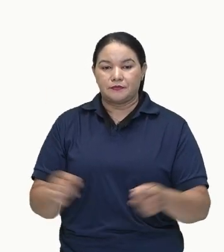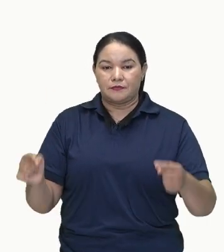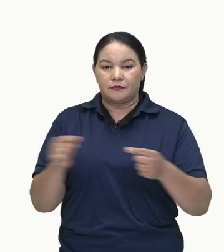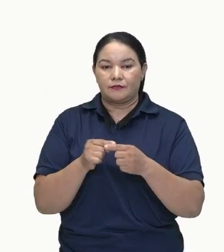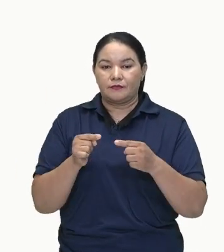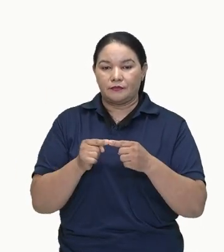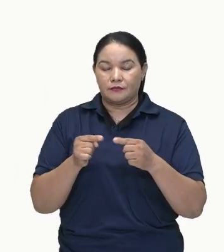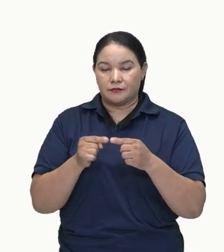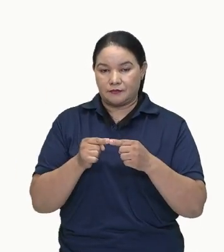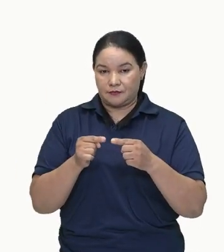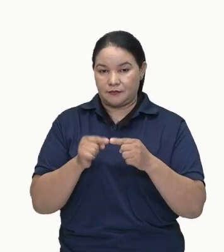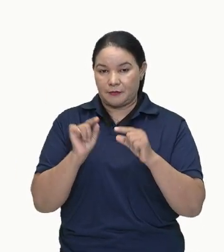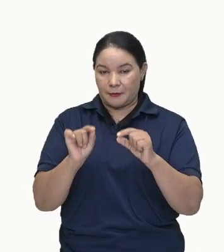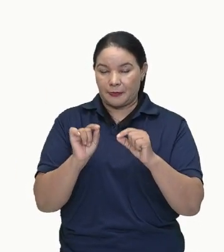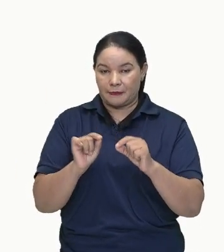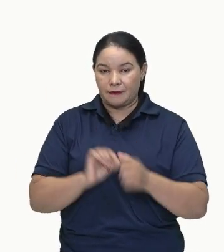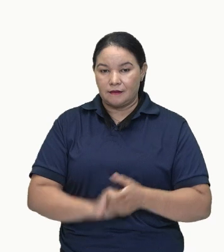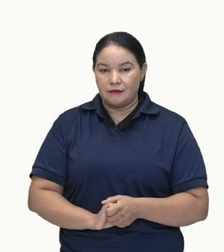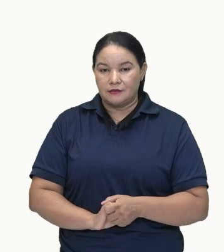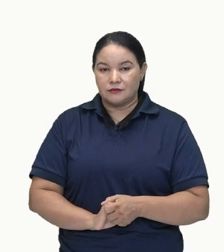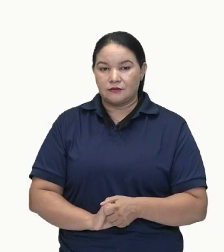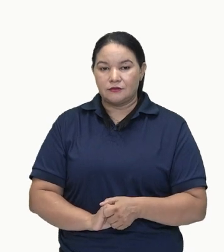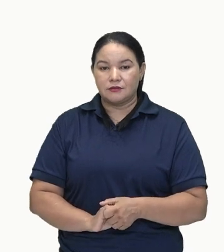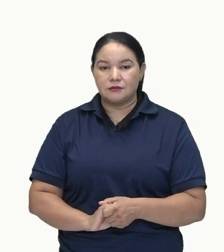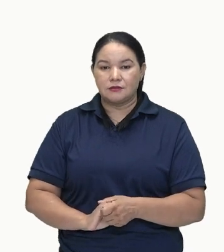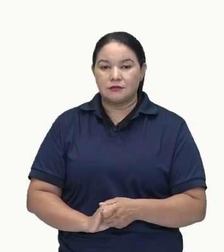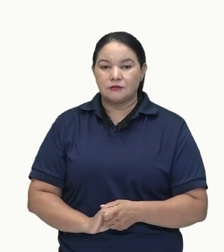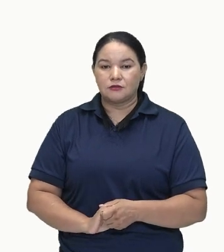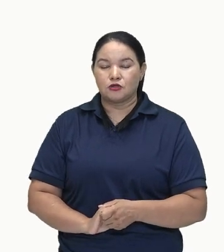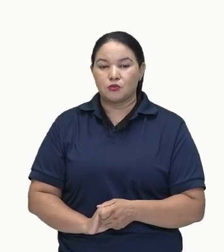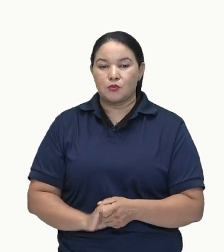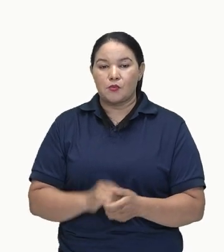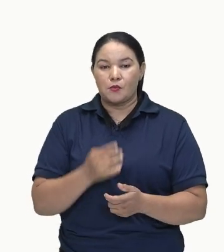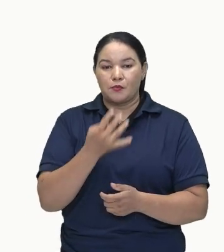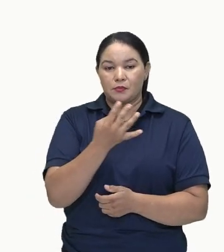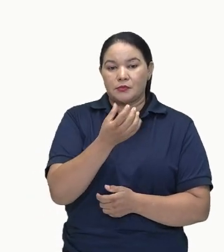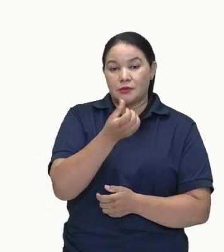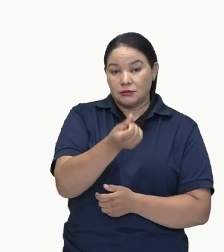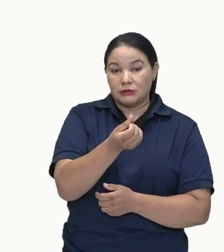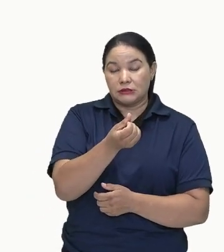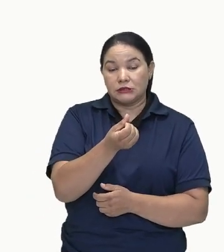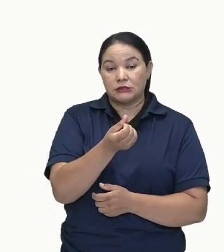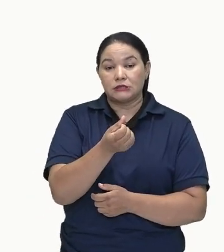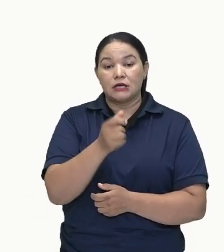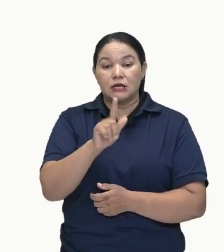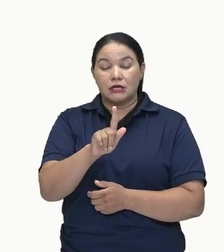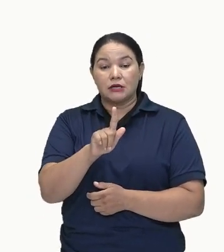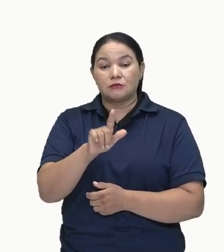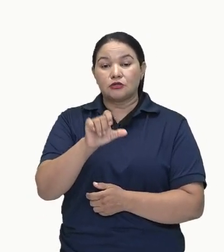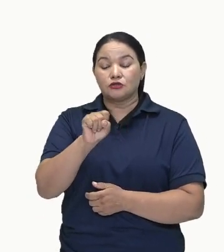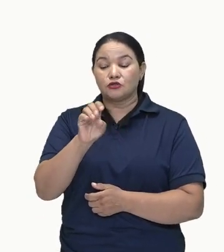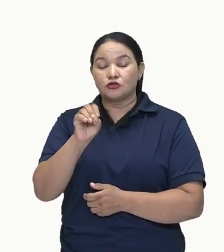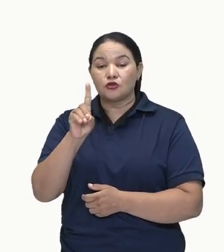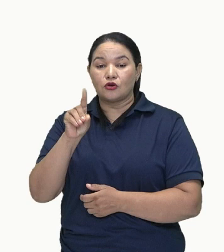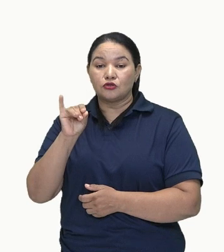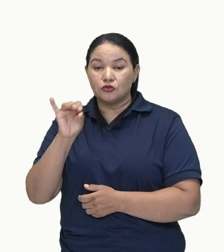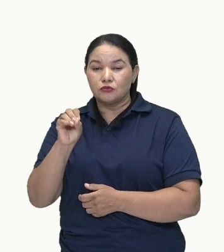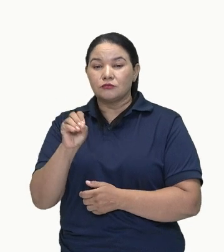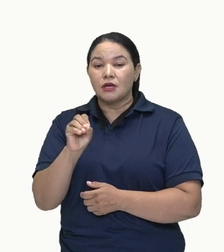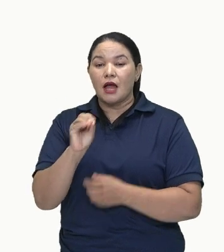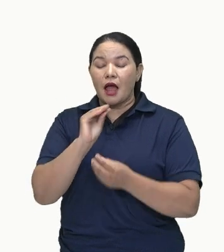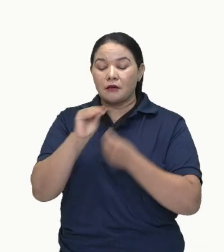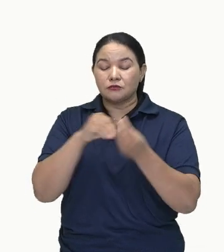Aplicação 2. 46 gramas de sódio reagem com 32 gramas